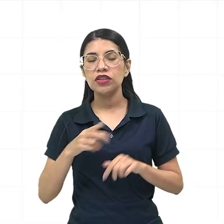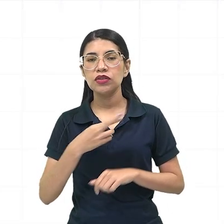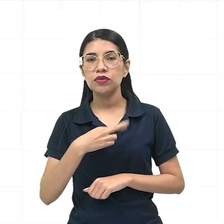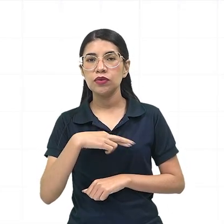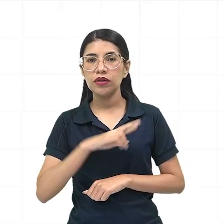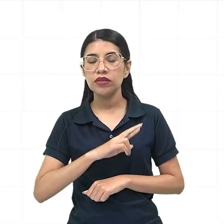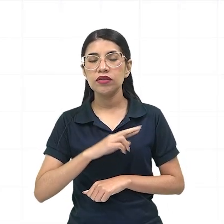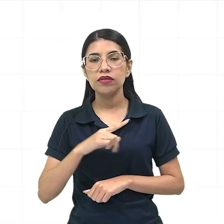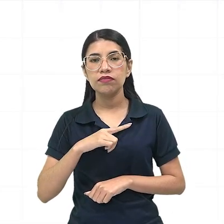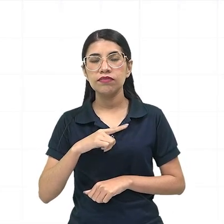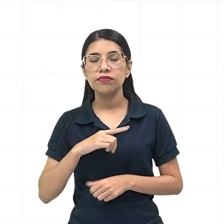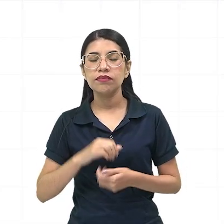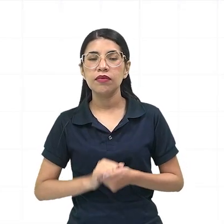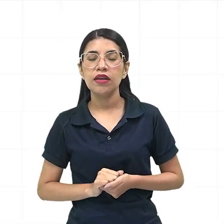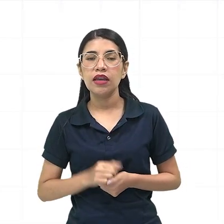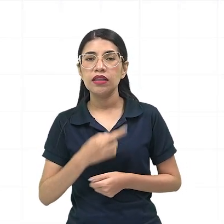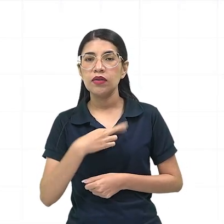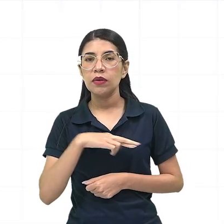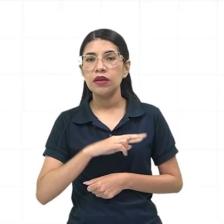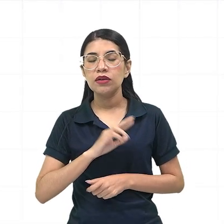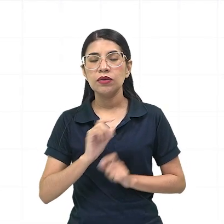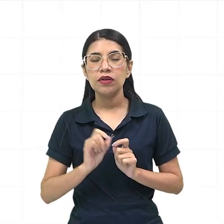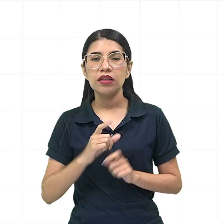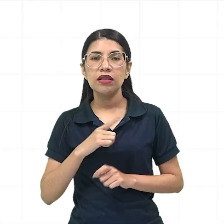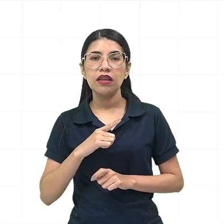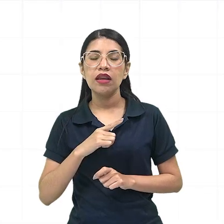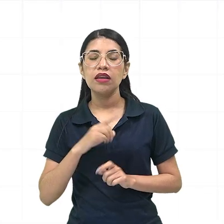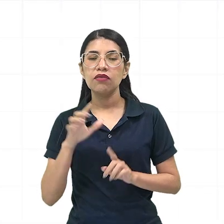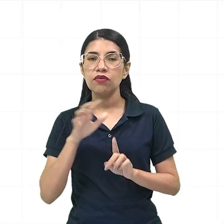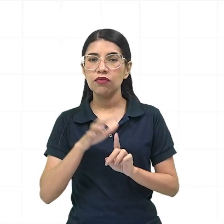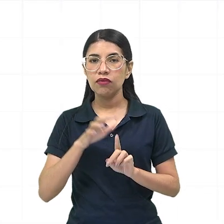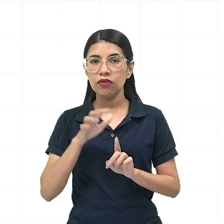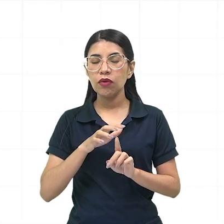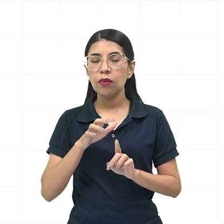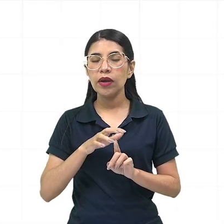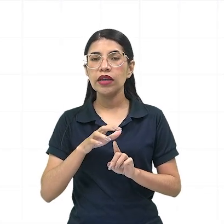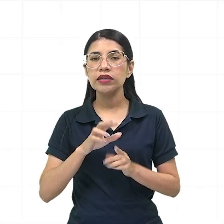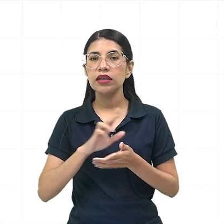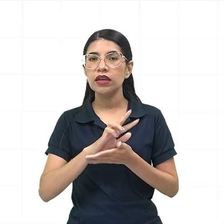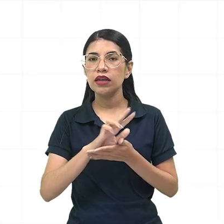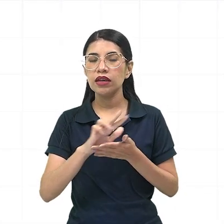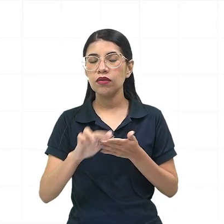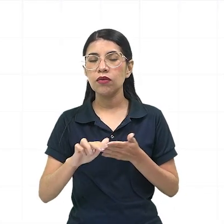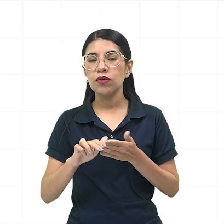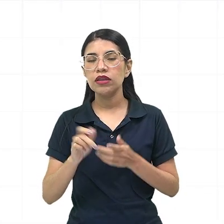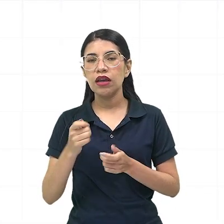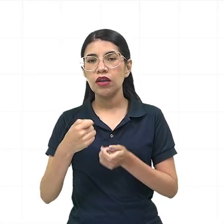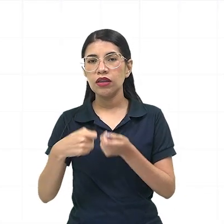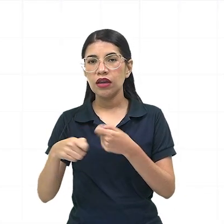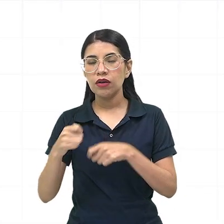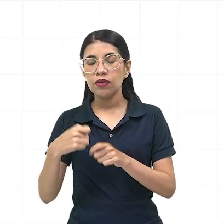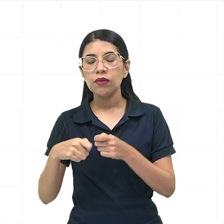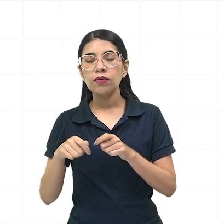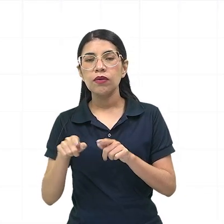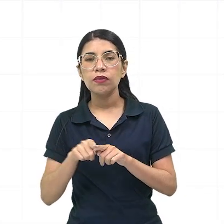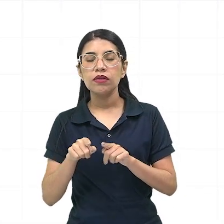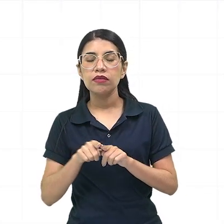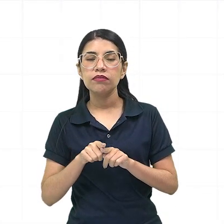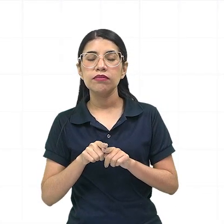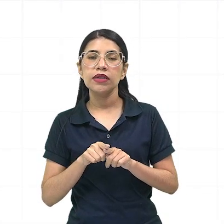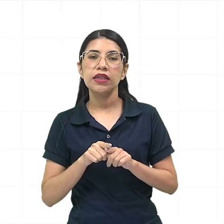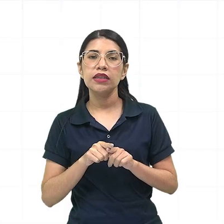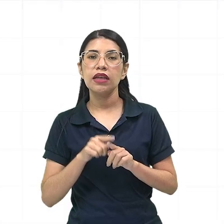Quando pensamos em Estado religioso, é aquele que a religião interfere em alguma medida na administração, na